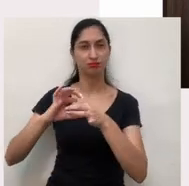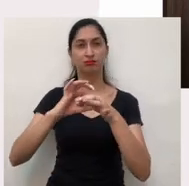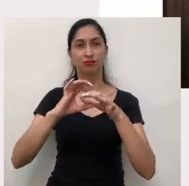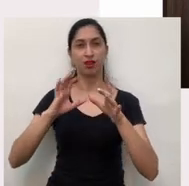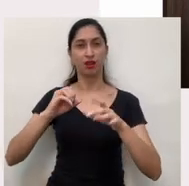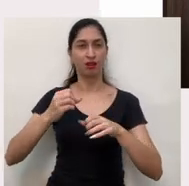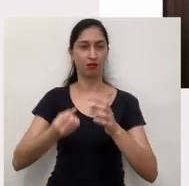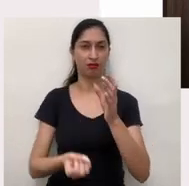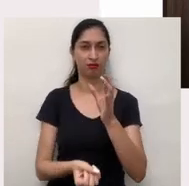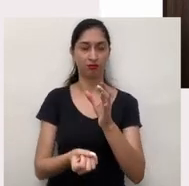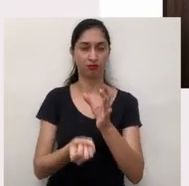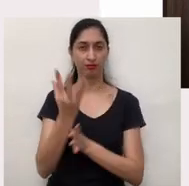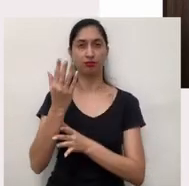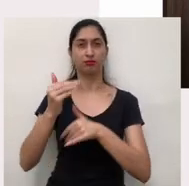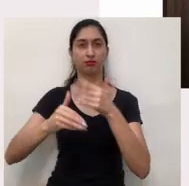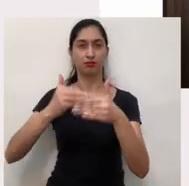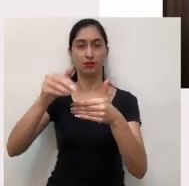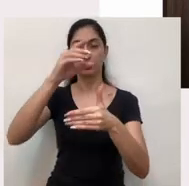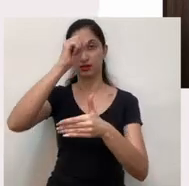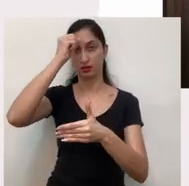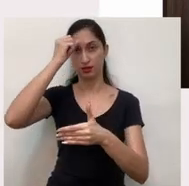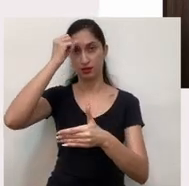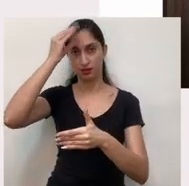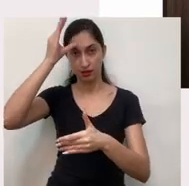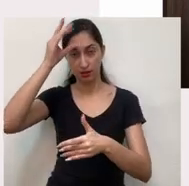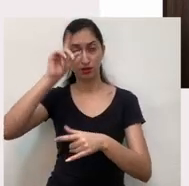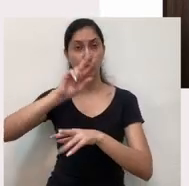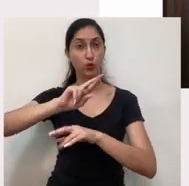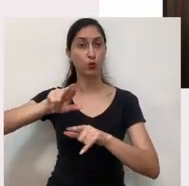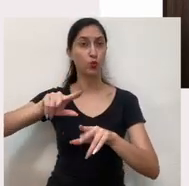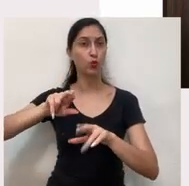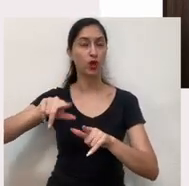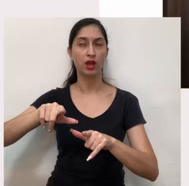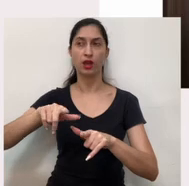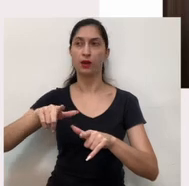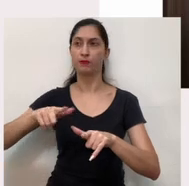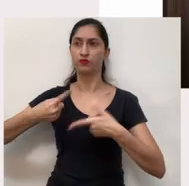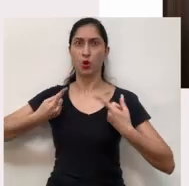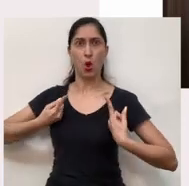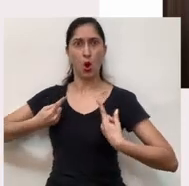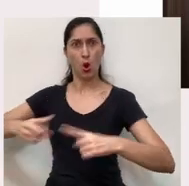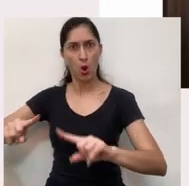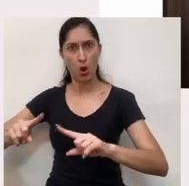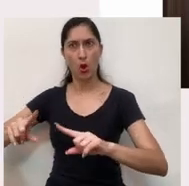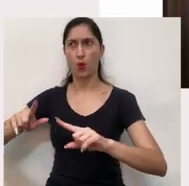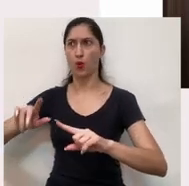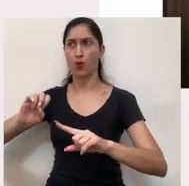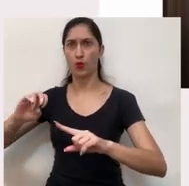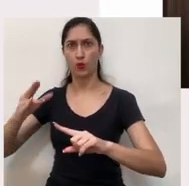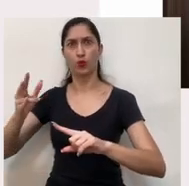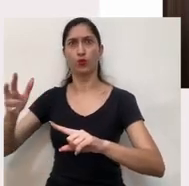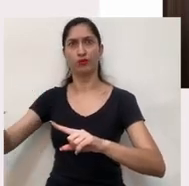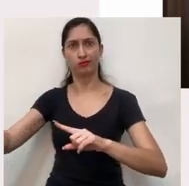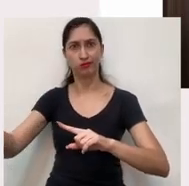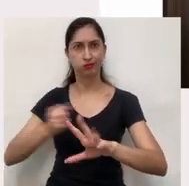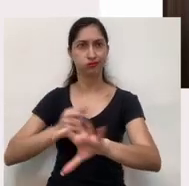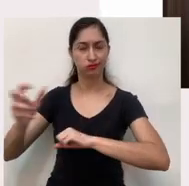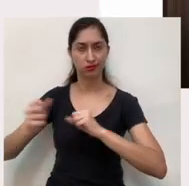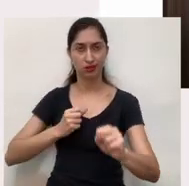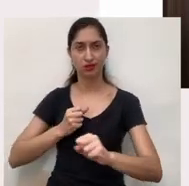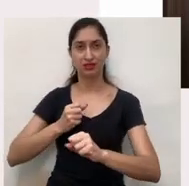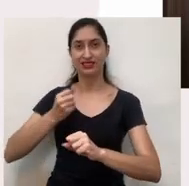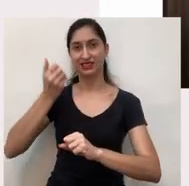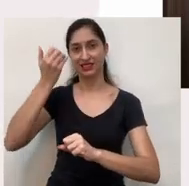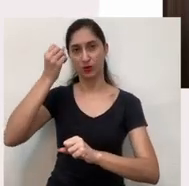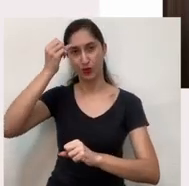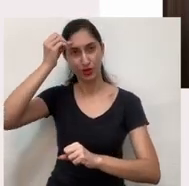né? Ela não consiste em confrontar ou convocar saberes, né? Quando nenhum deles se